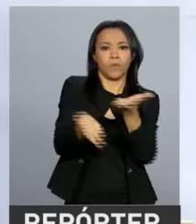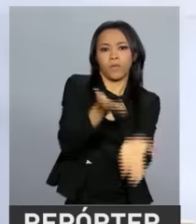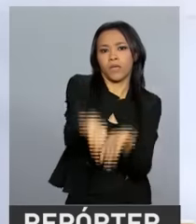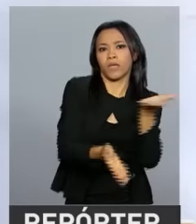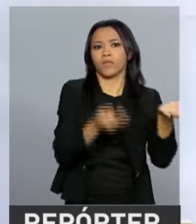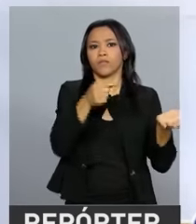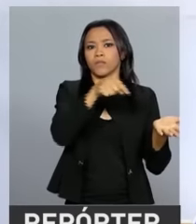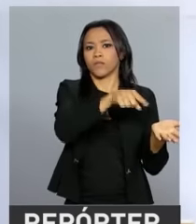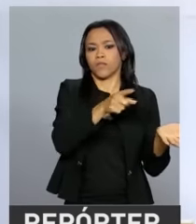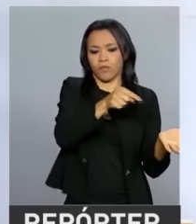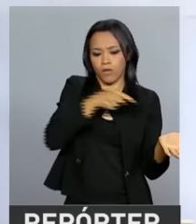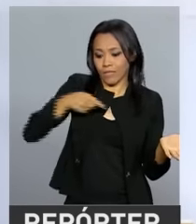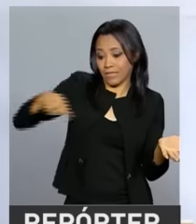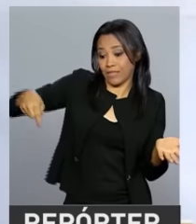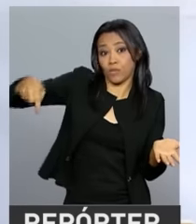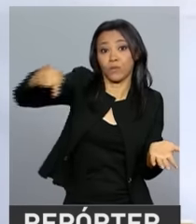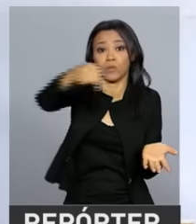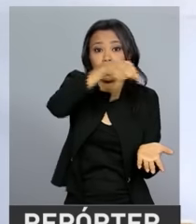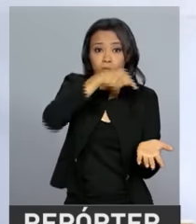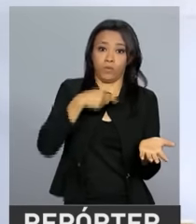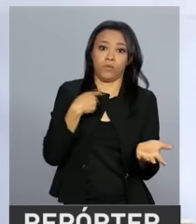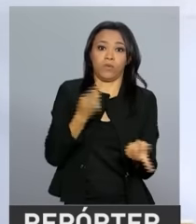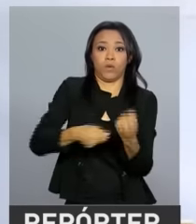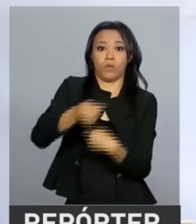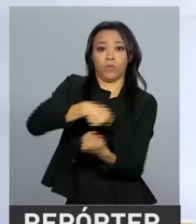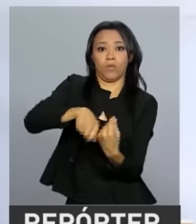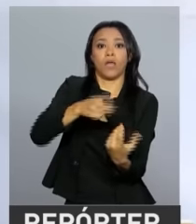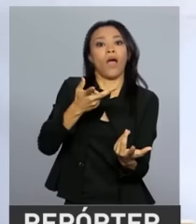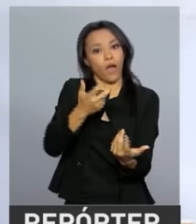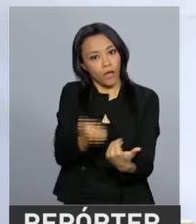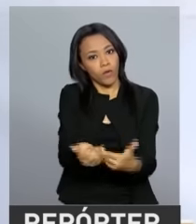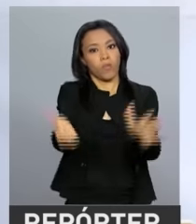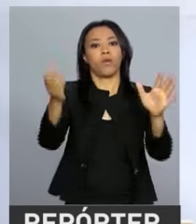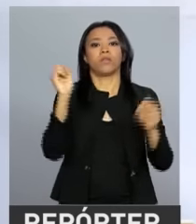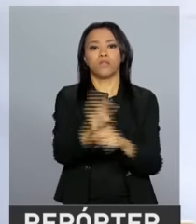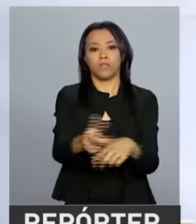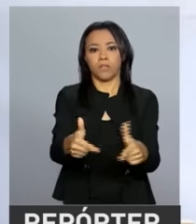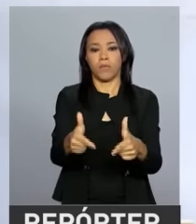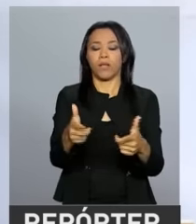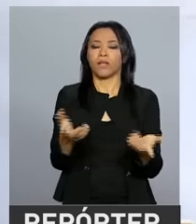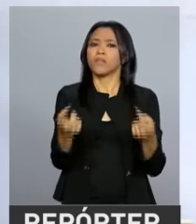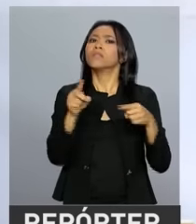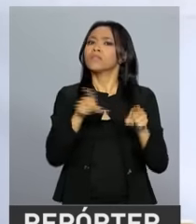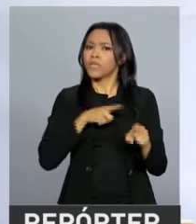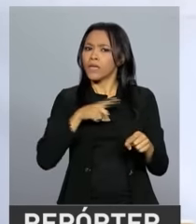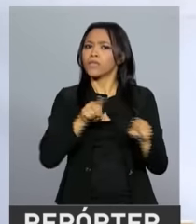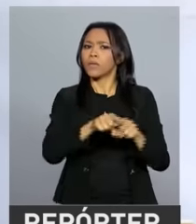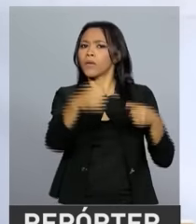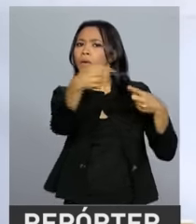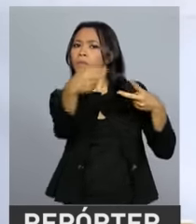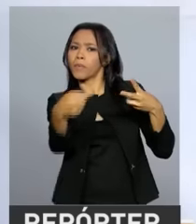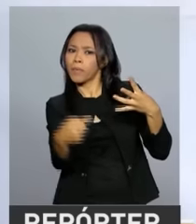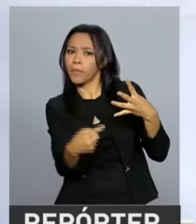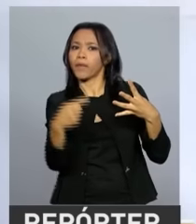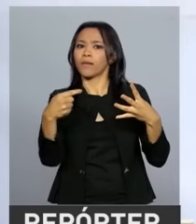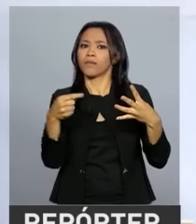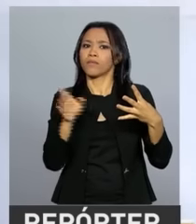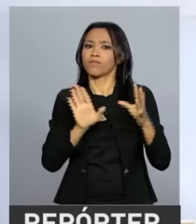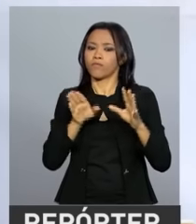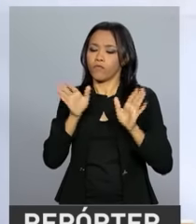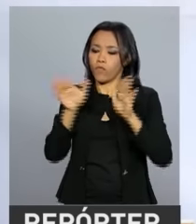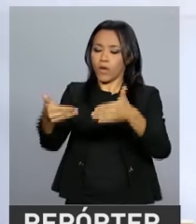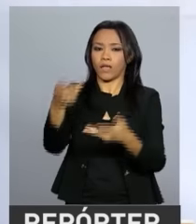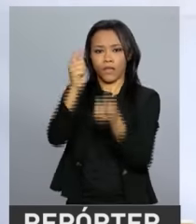lá na indústria. Então, aí é que nós vamos começar a ter emprego. Alguns indicadores, especialmente da indústria, mostram